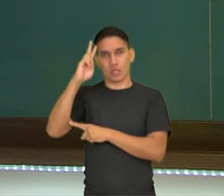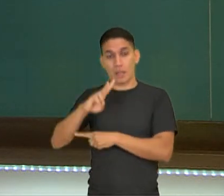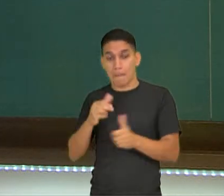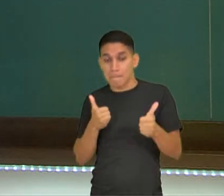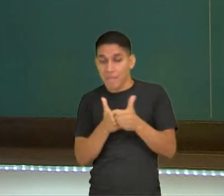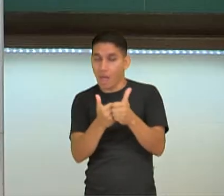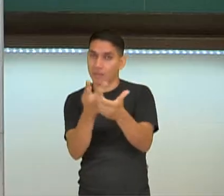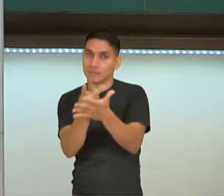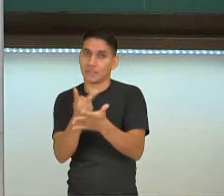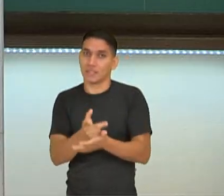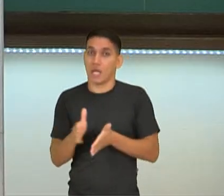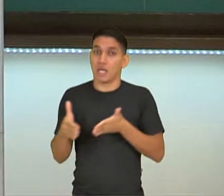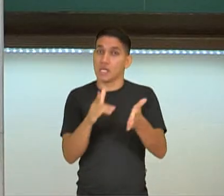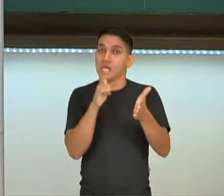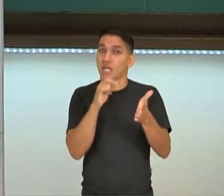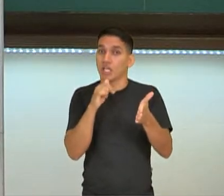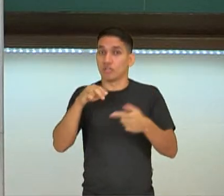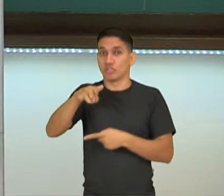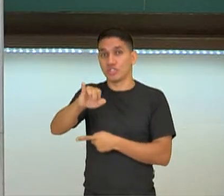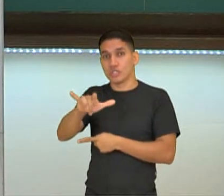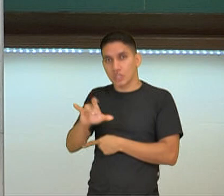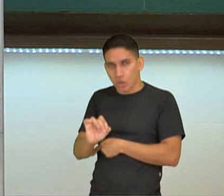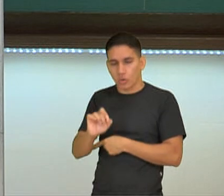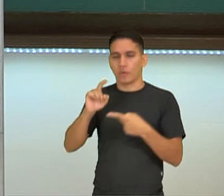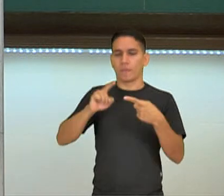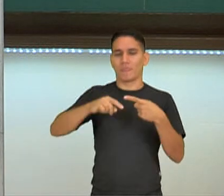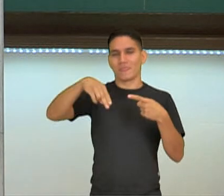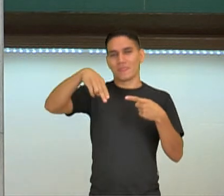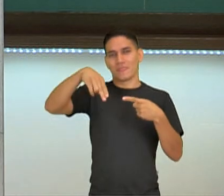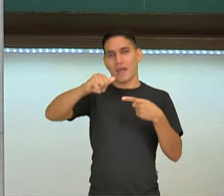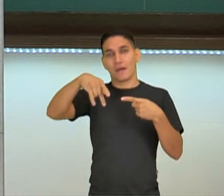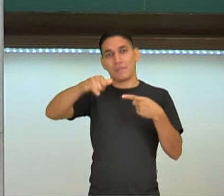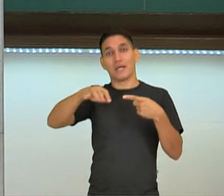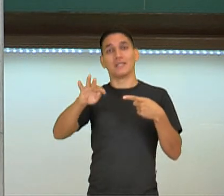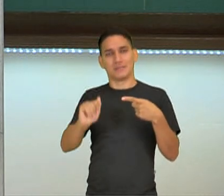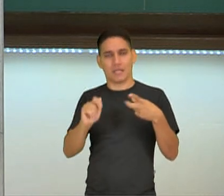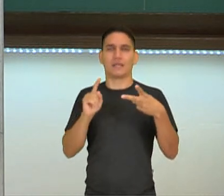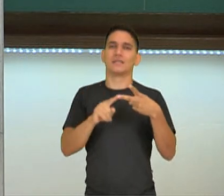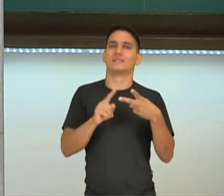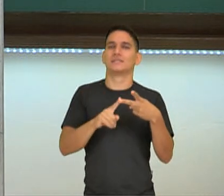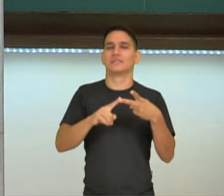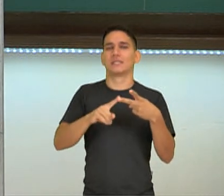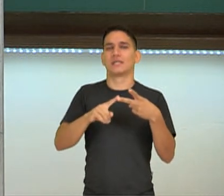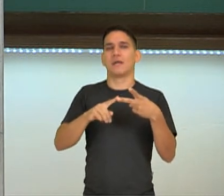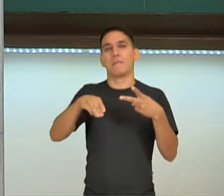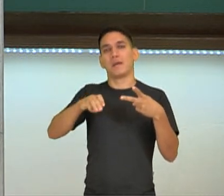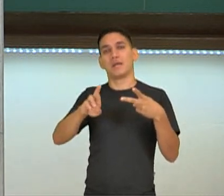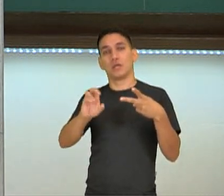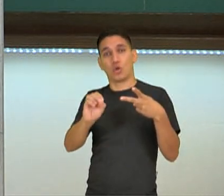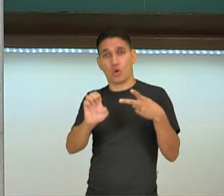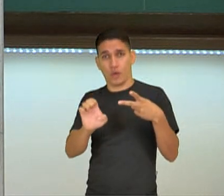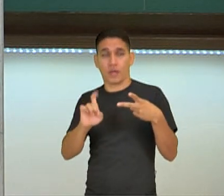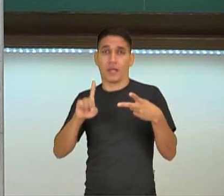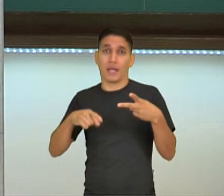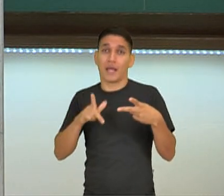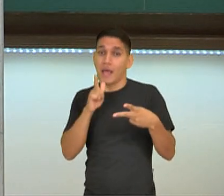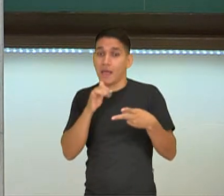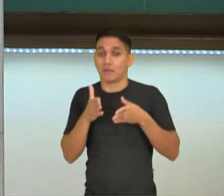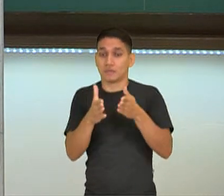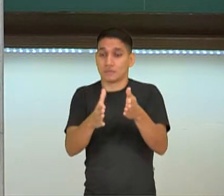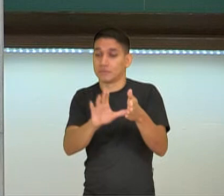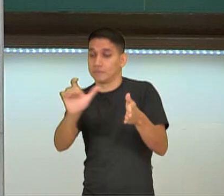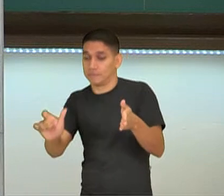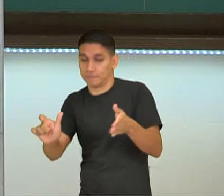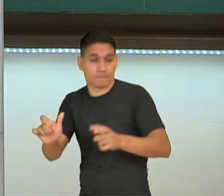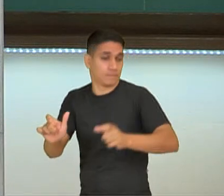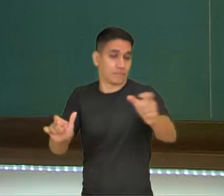Nilo, tanto Napata quanto Meroé, uma do lado esquerdo, Meroé do lado direito do Rio Nilo. E bem perto, bem pertinho